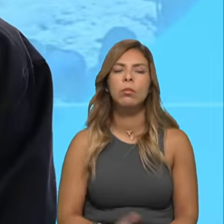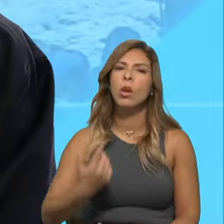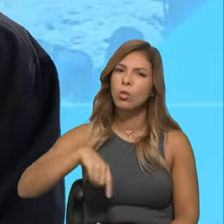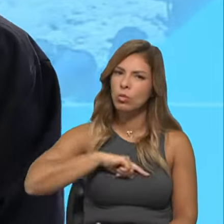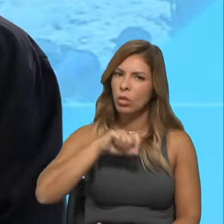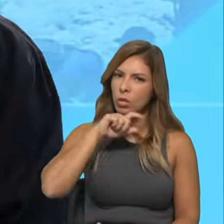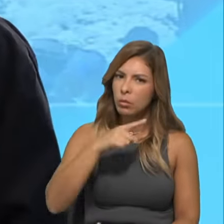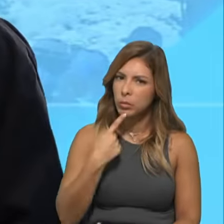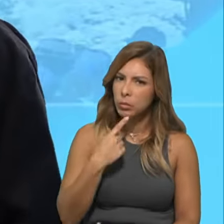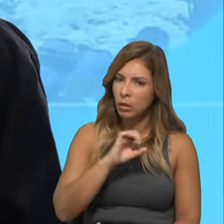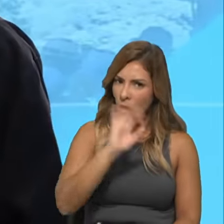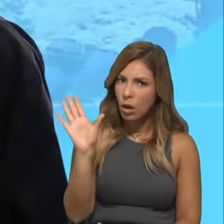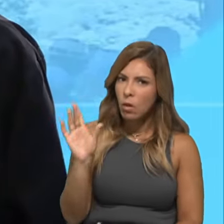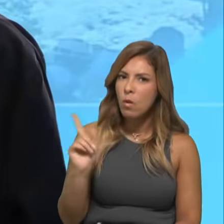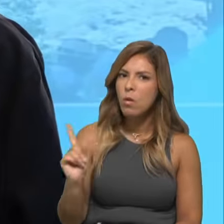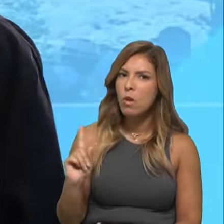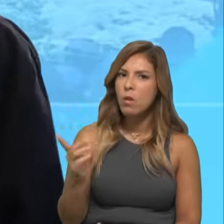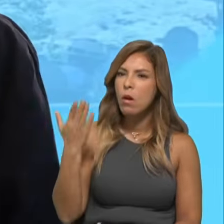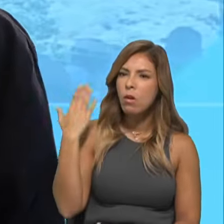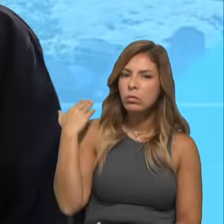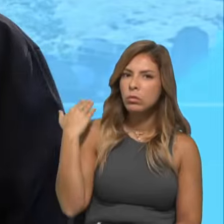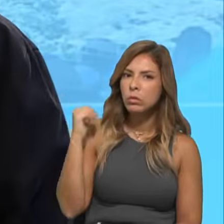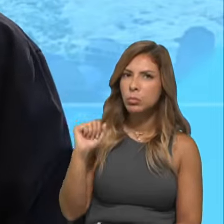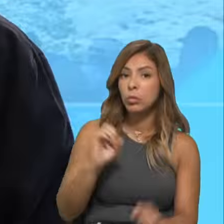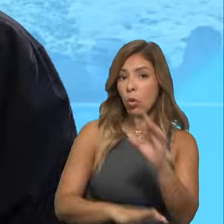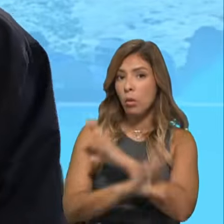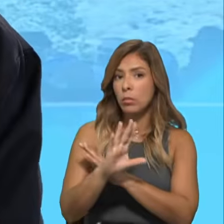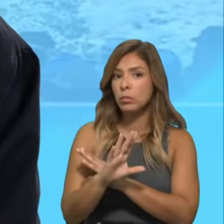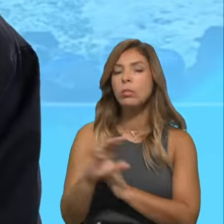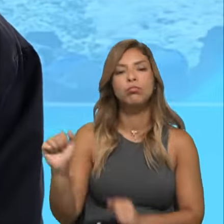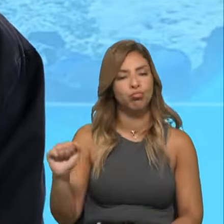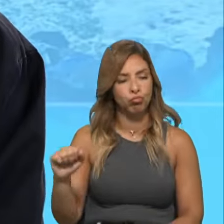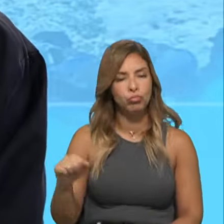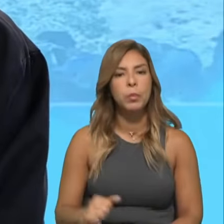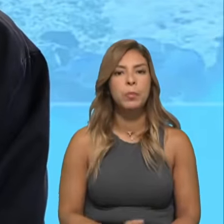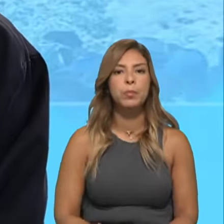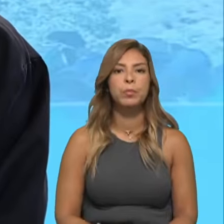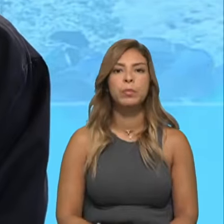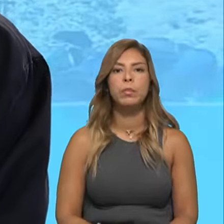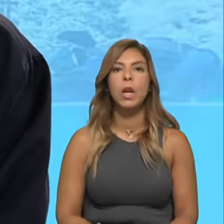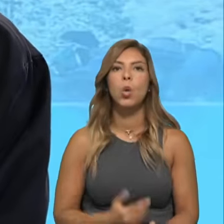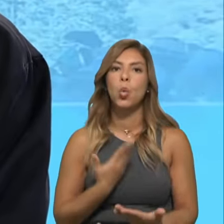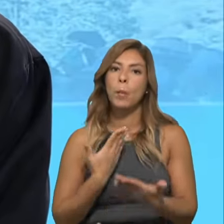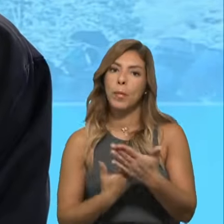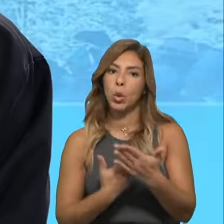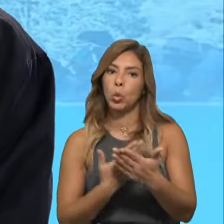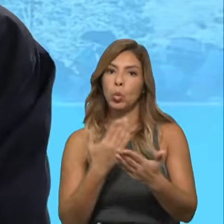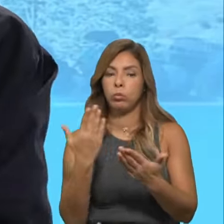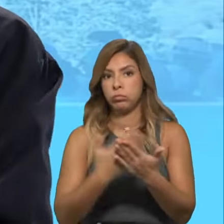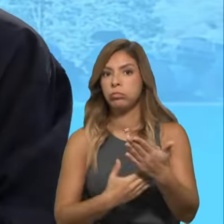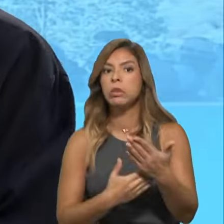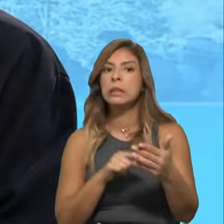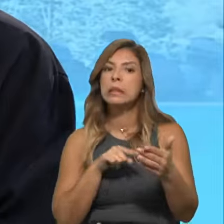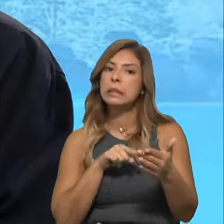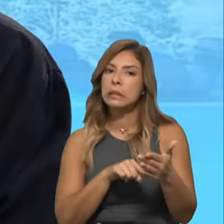isso concretamente a nível ocidental, europeu, por exemplo? Sim, nós podemos, por exemplo, o relatório documenta que no